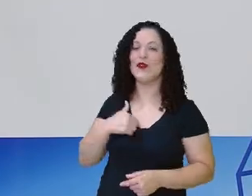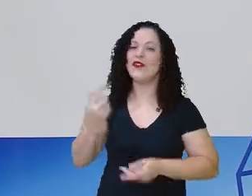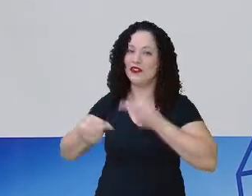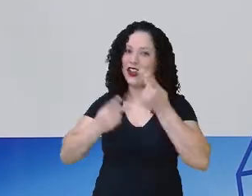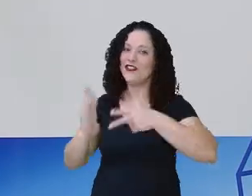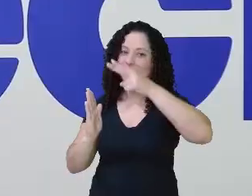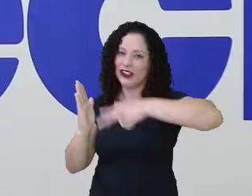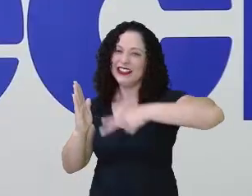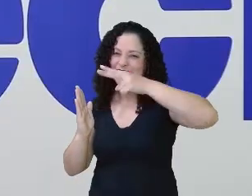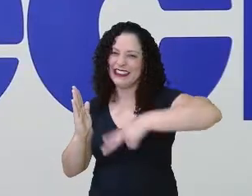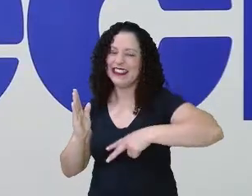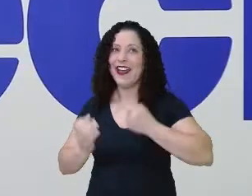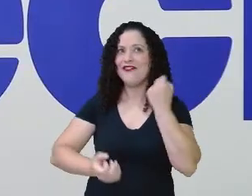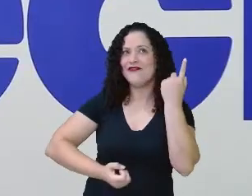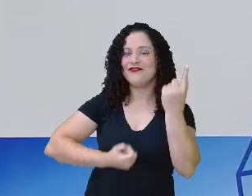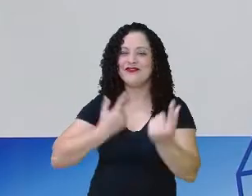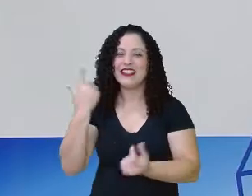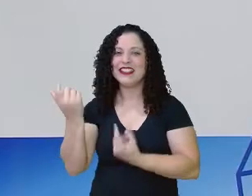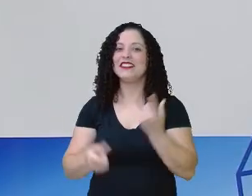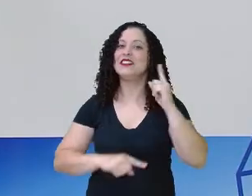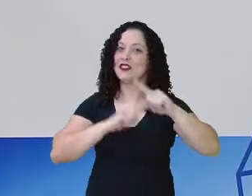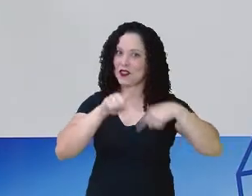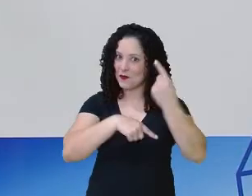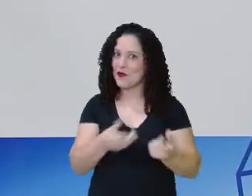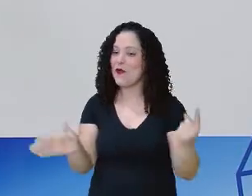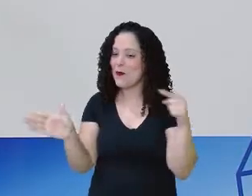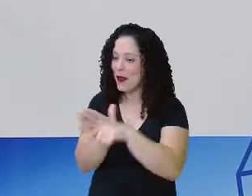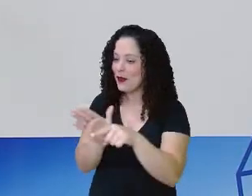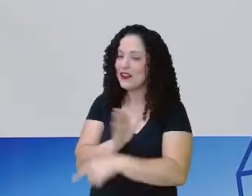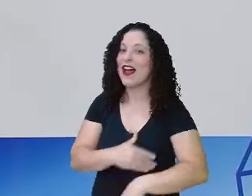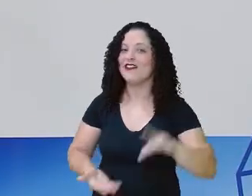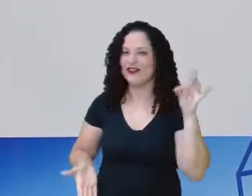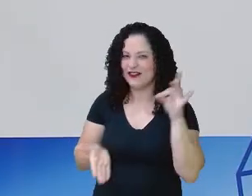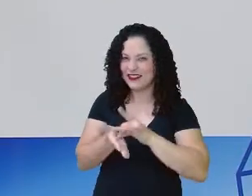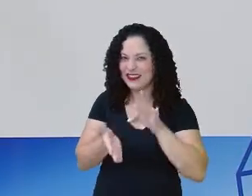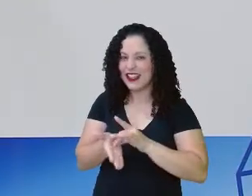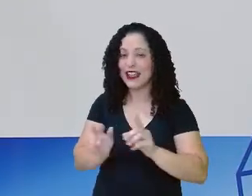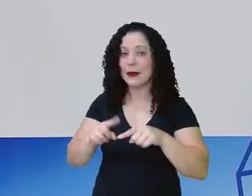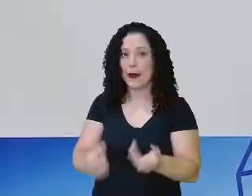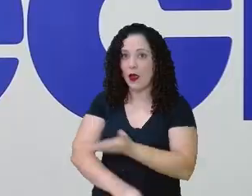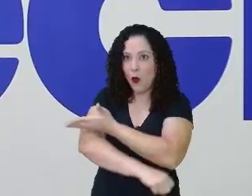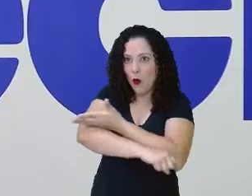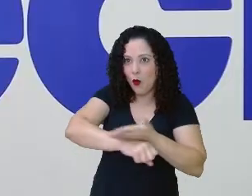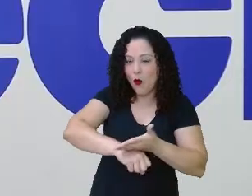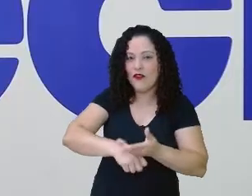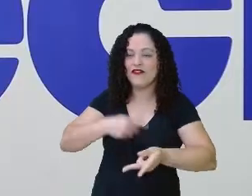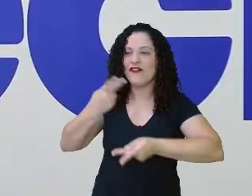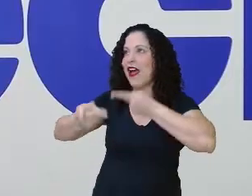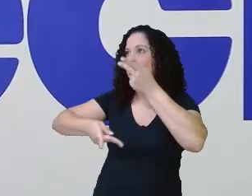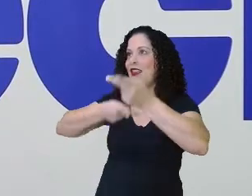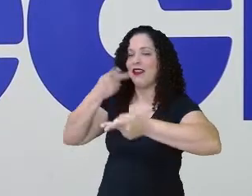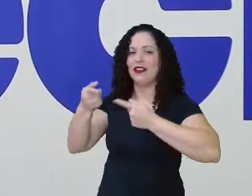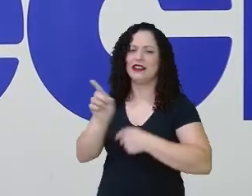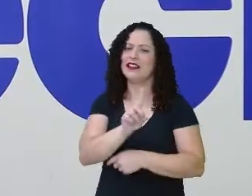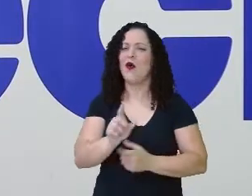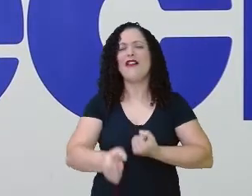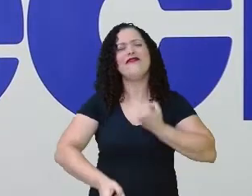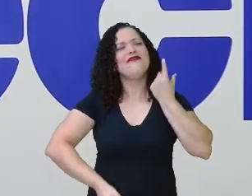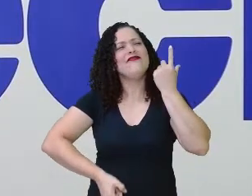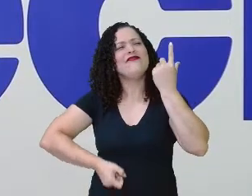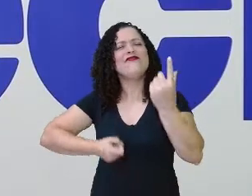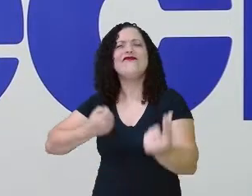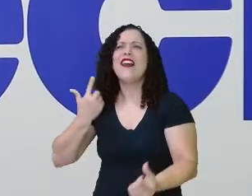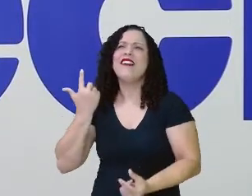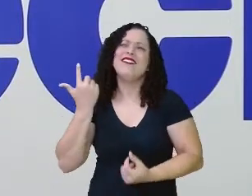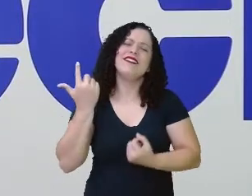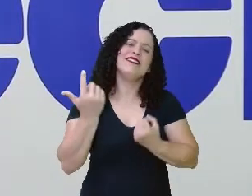lia para minha Depois eu vou sobrinha perguntar a ela essa história para ver se é verdade. Mas olha, eu não tinha hábito de contar, não. Tá? Era de vez em quando. Era de